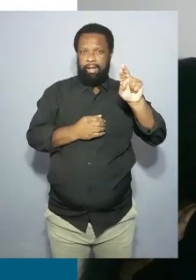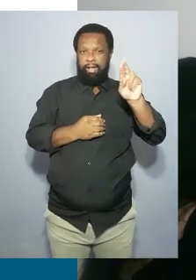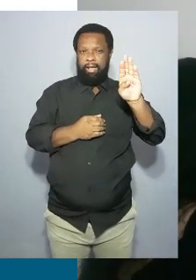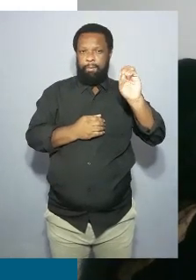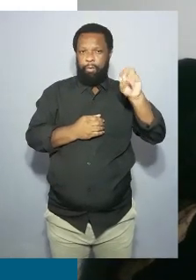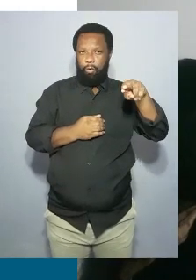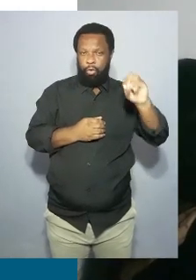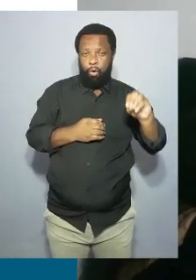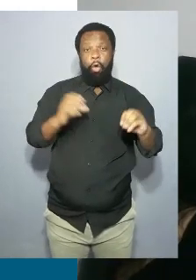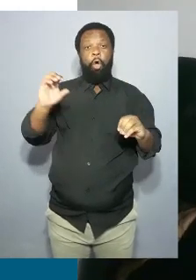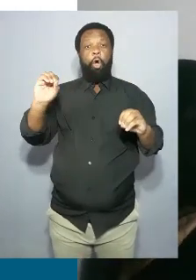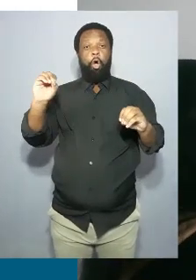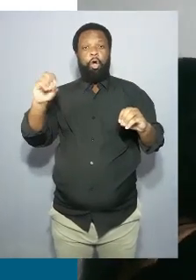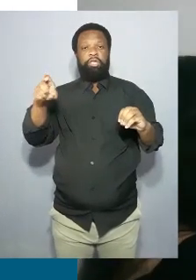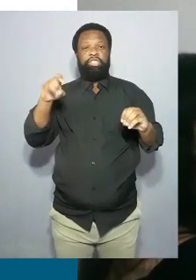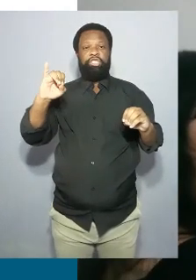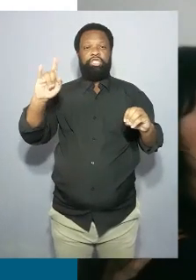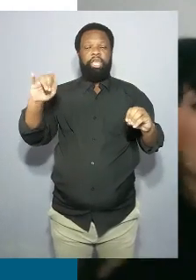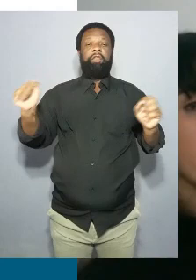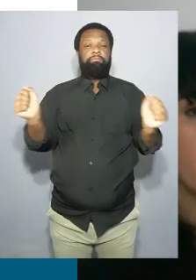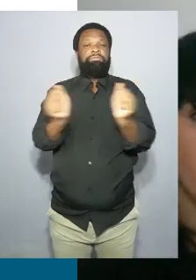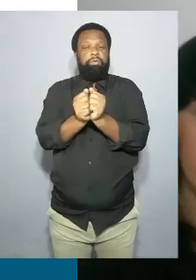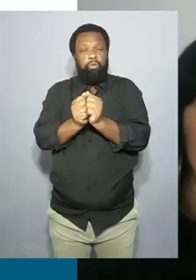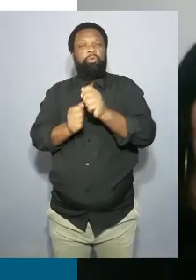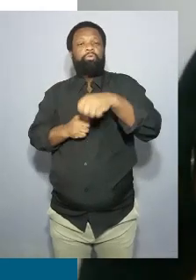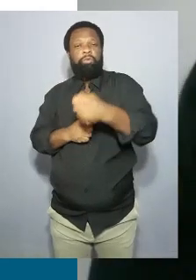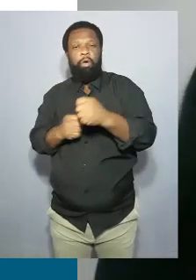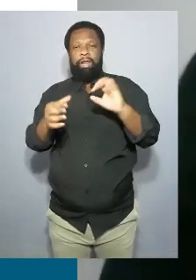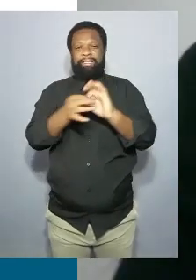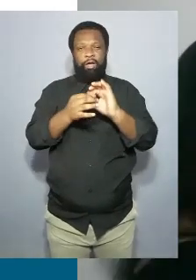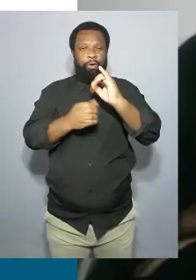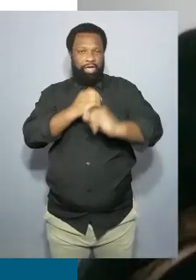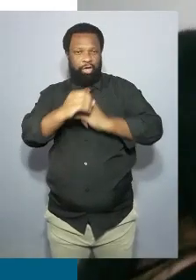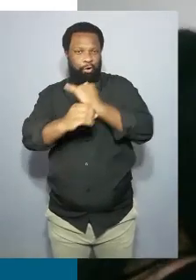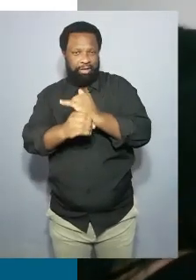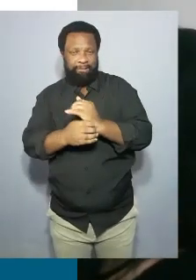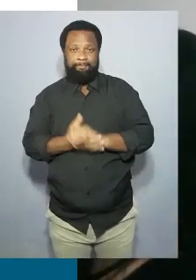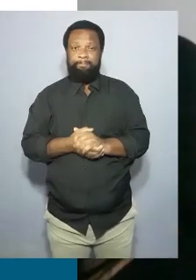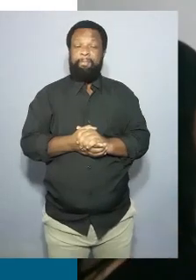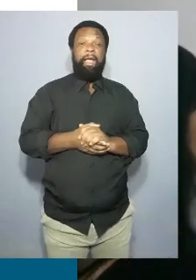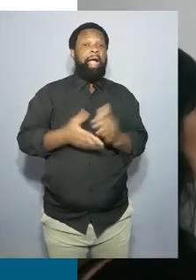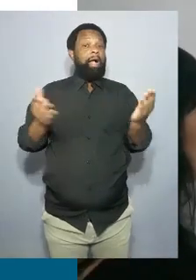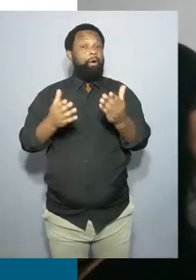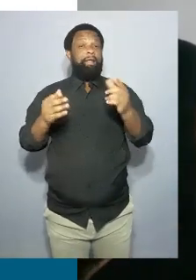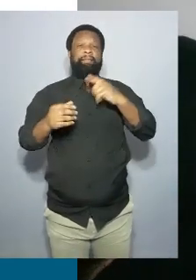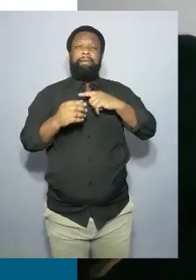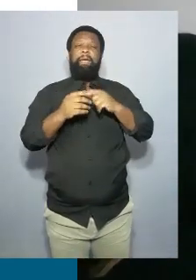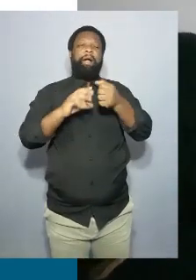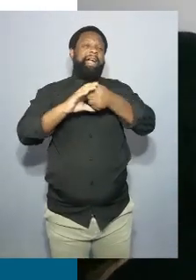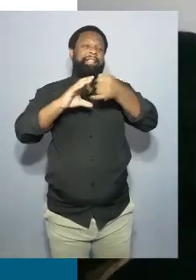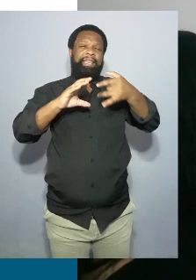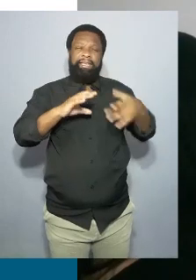tem uma ligação iônica, ele é considerado iônico. Tudo bem? Aqui eu coloquei algumas propriedades